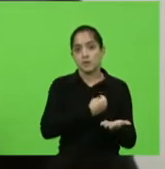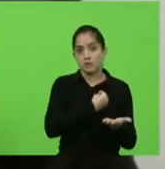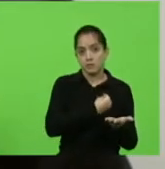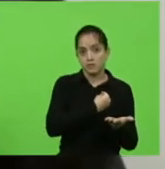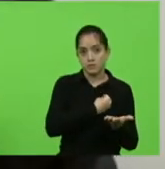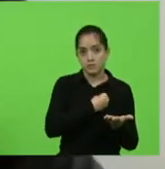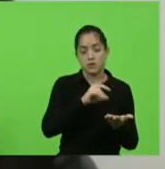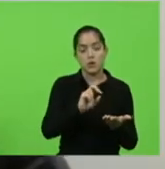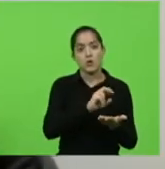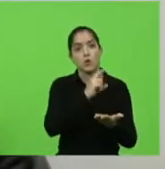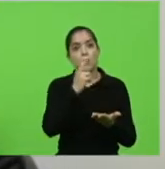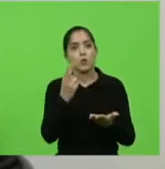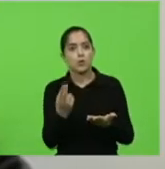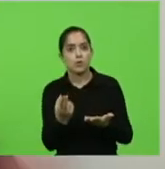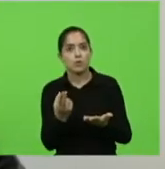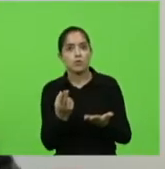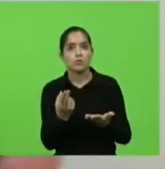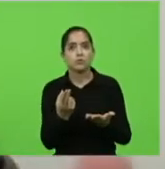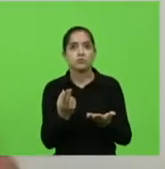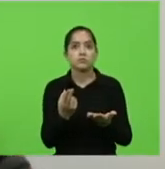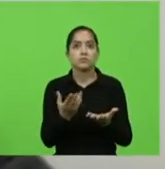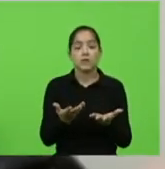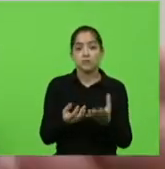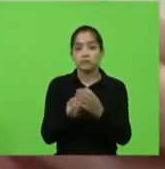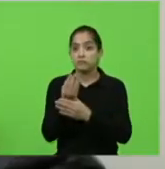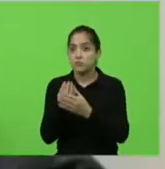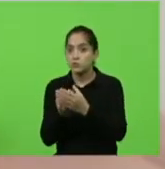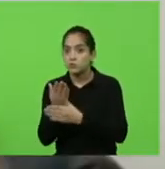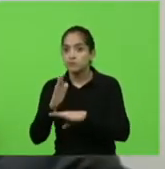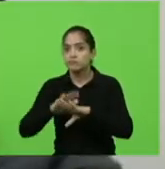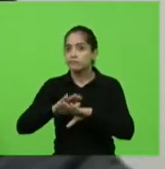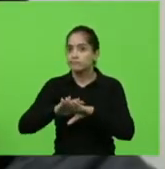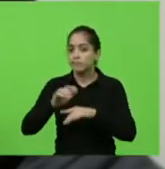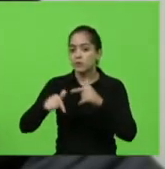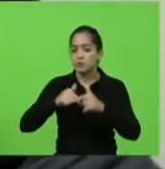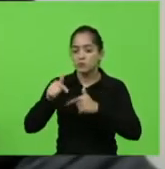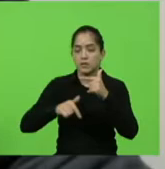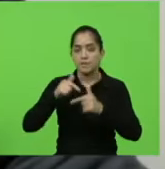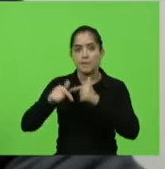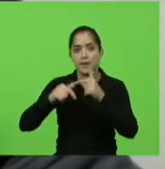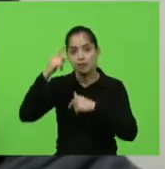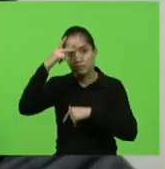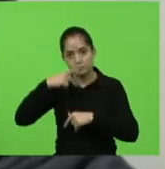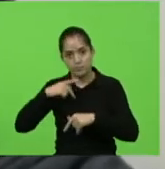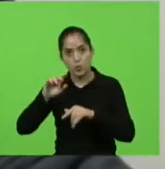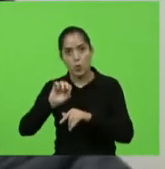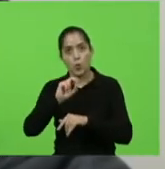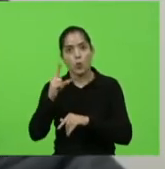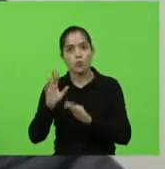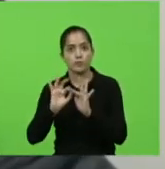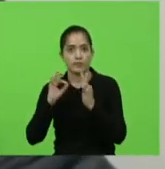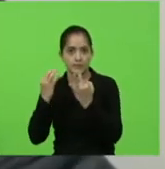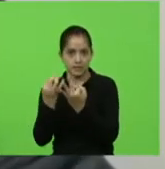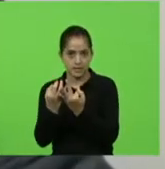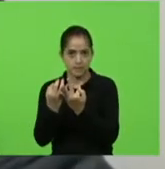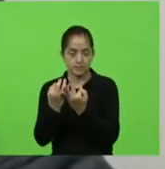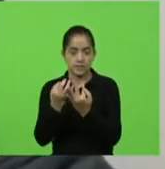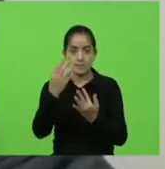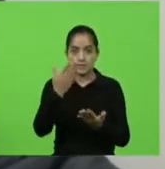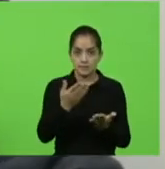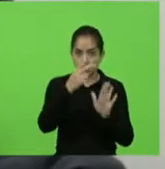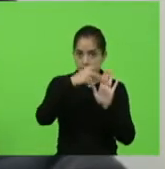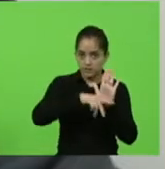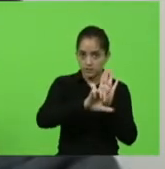se tornado produtivos pelo trabalho individual e familiar. Este projeto de